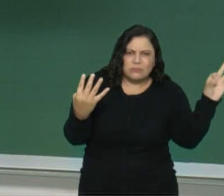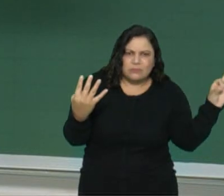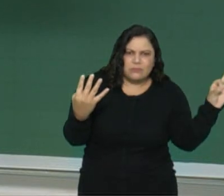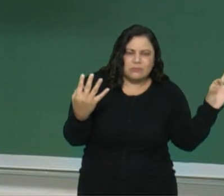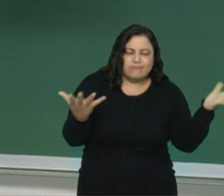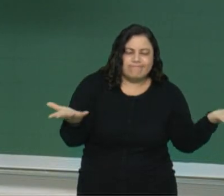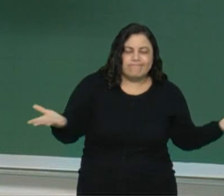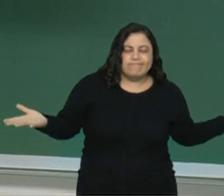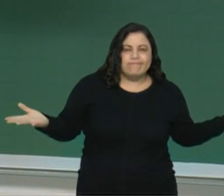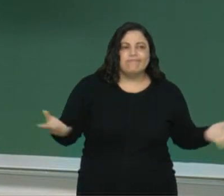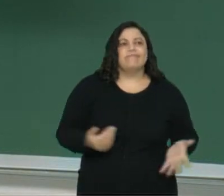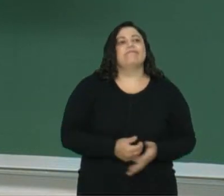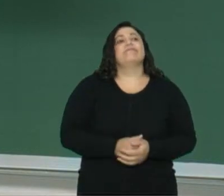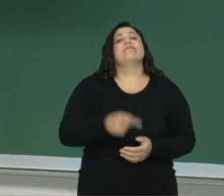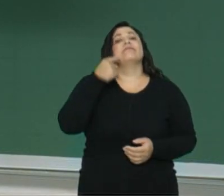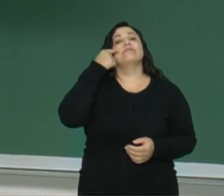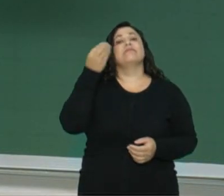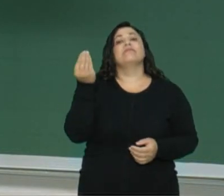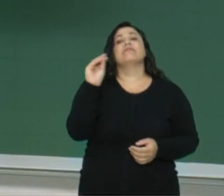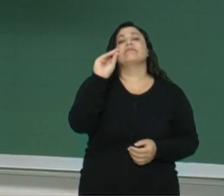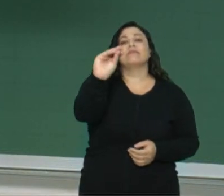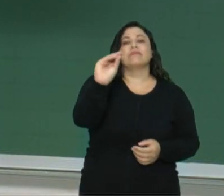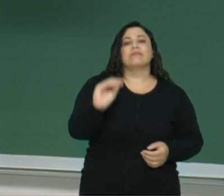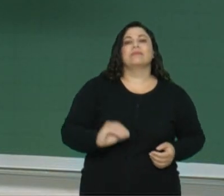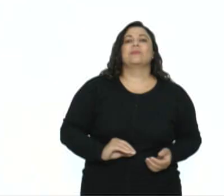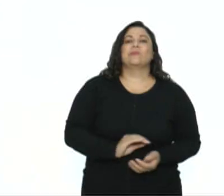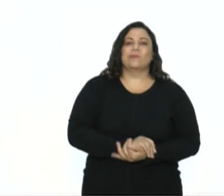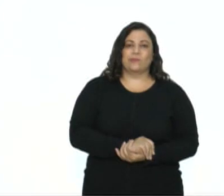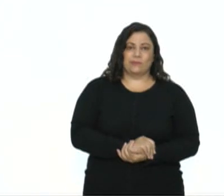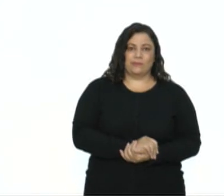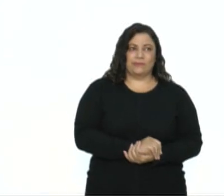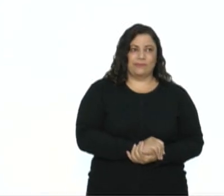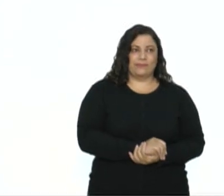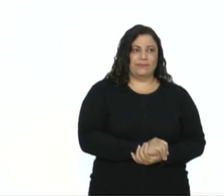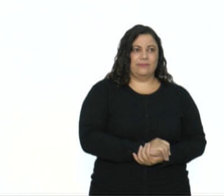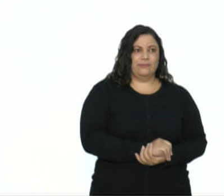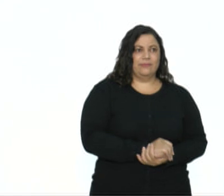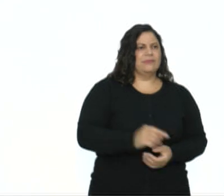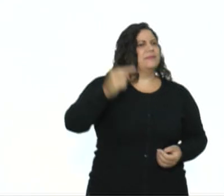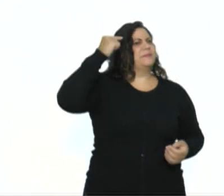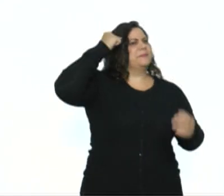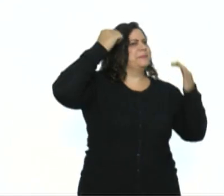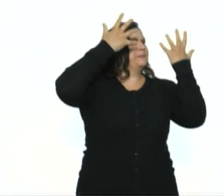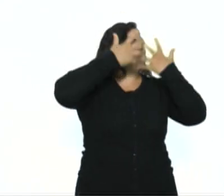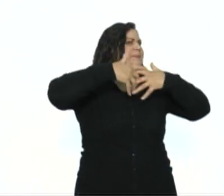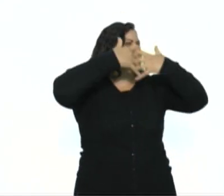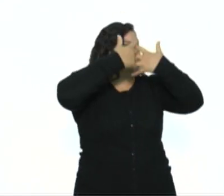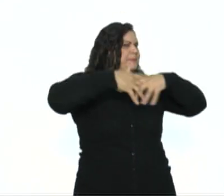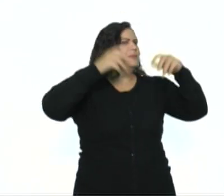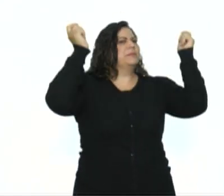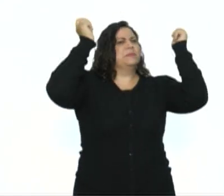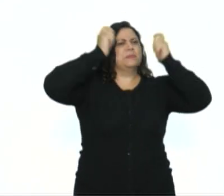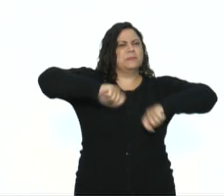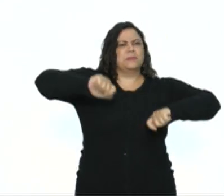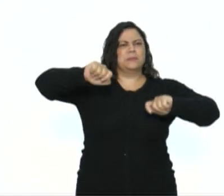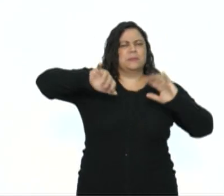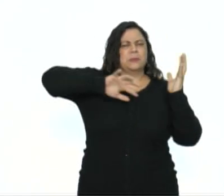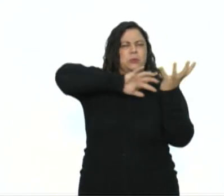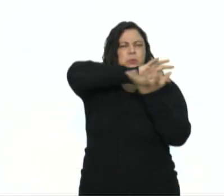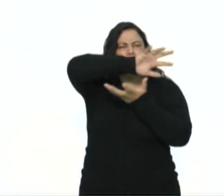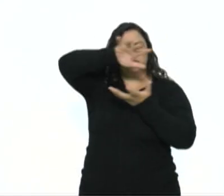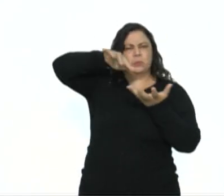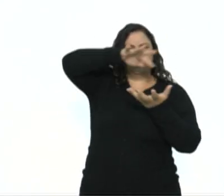Será? Olha o que ele coloca. Entretanto, ele imagina que possa existir um gênio